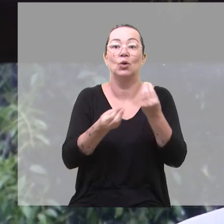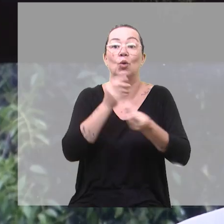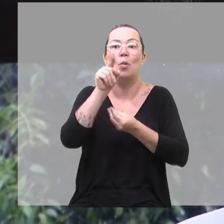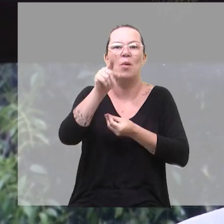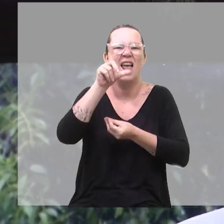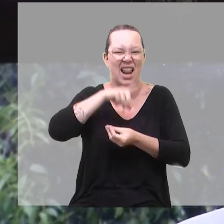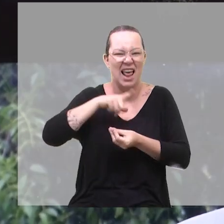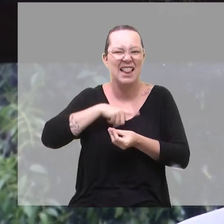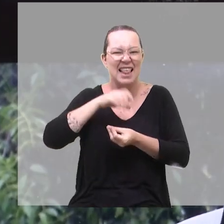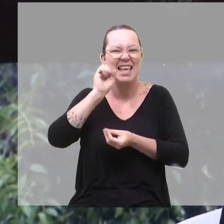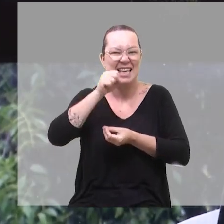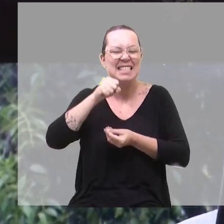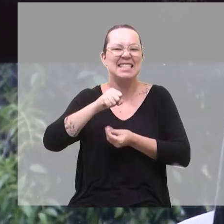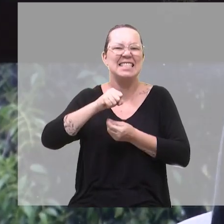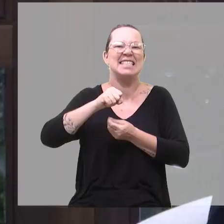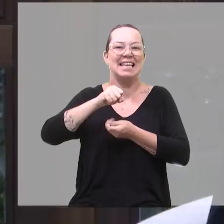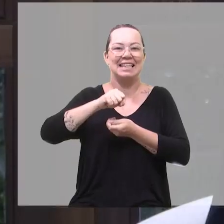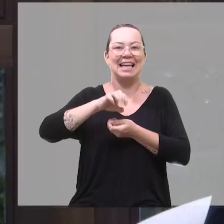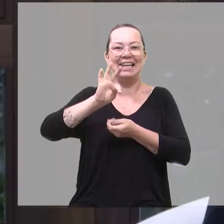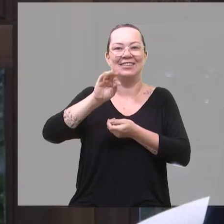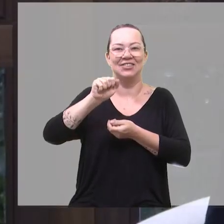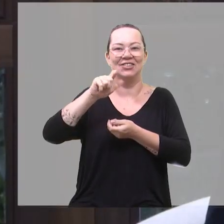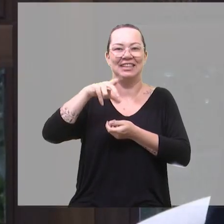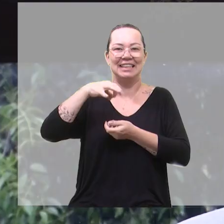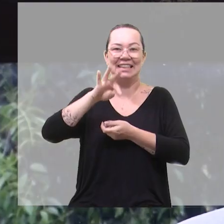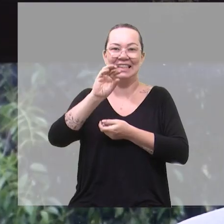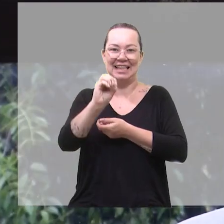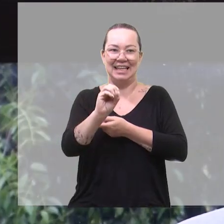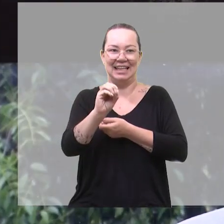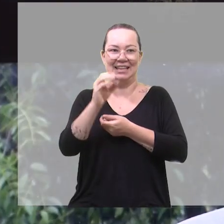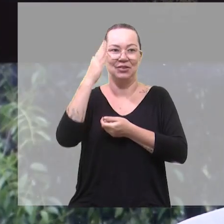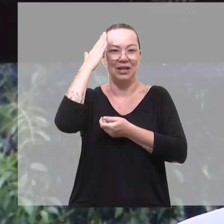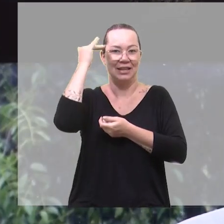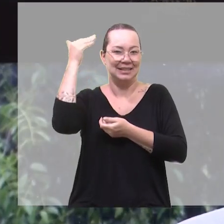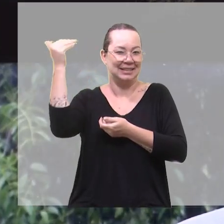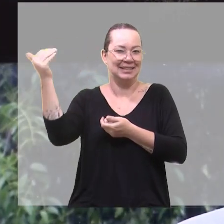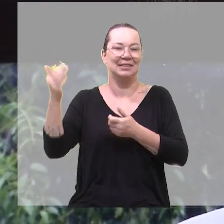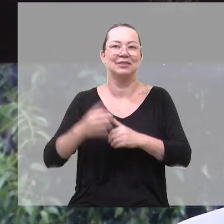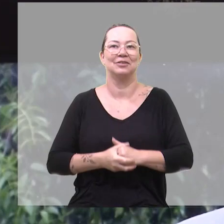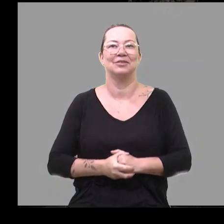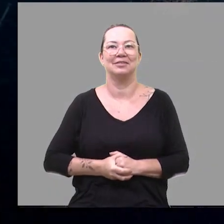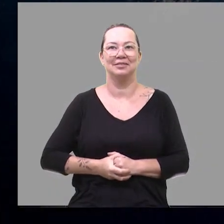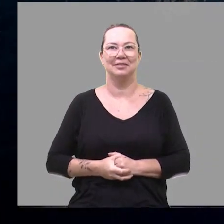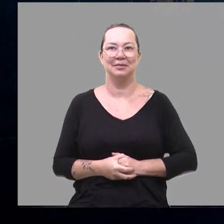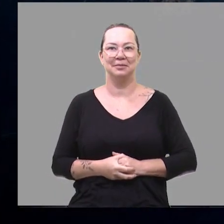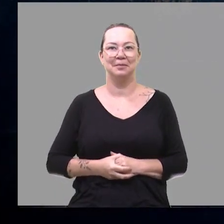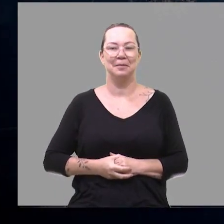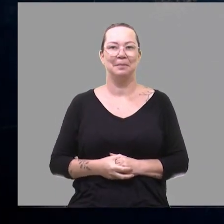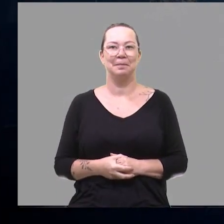mostrar o quanto ela é talentosa. E eu chamo uma vinheta do nosso Anote Aí.